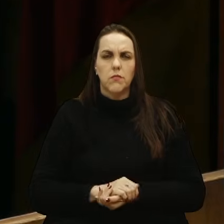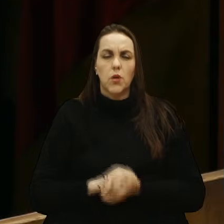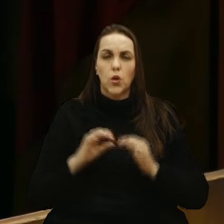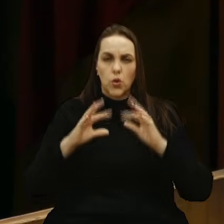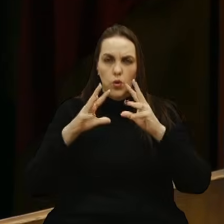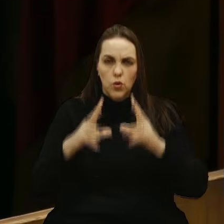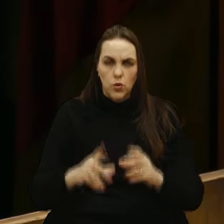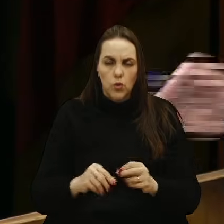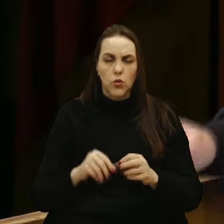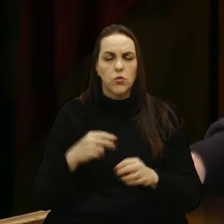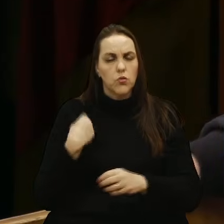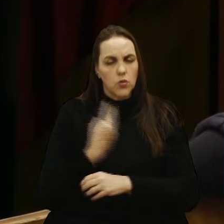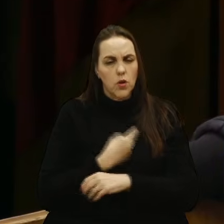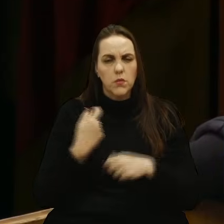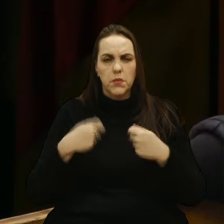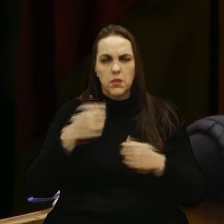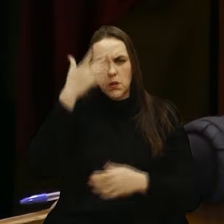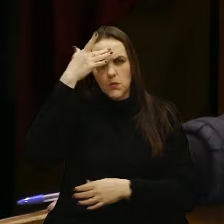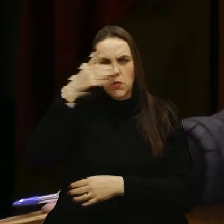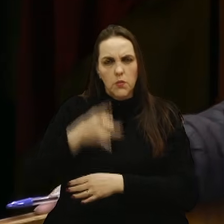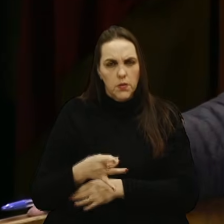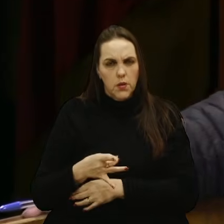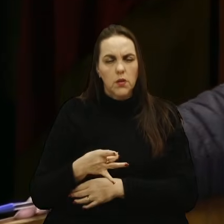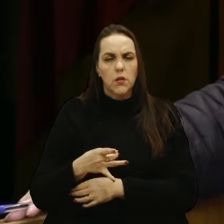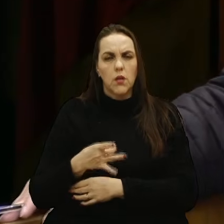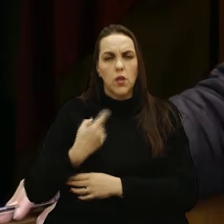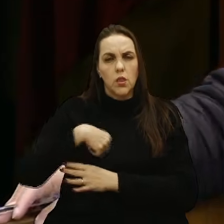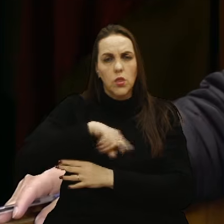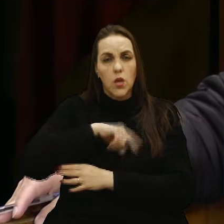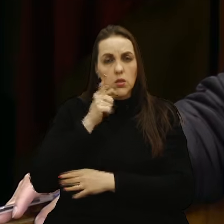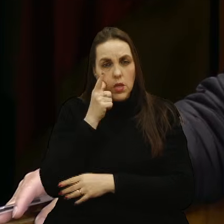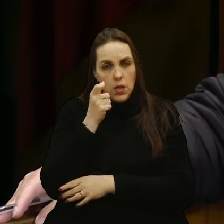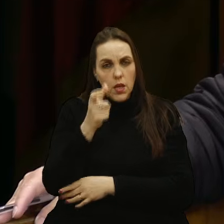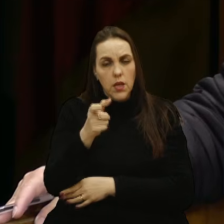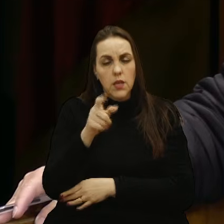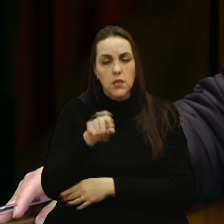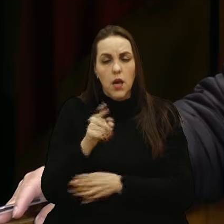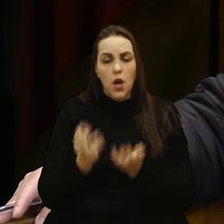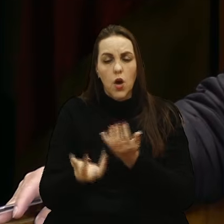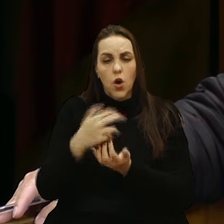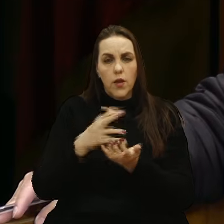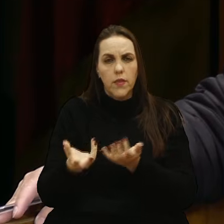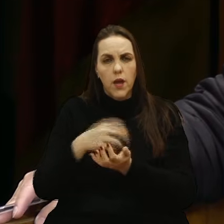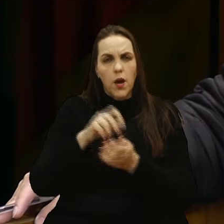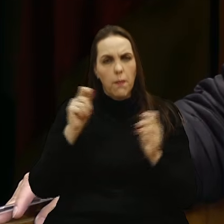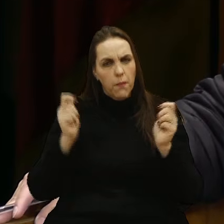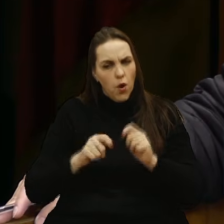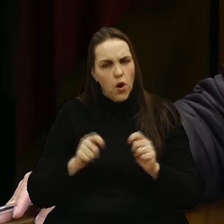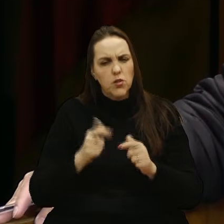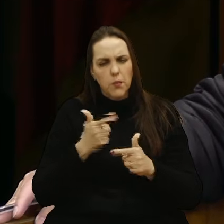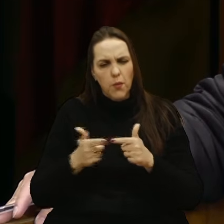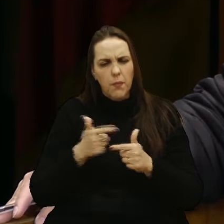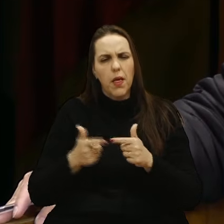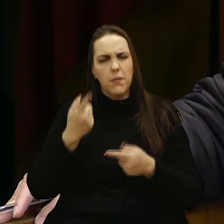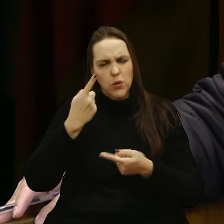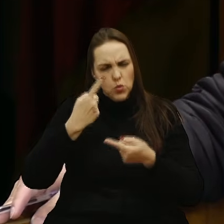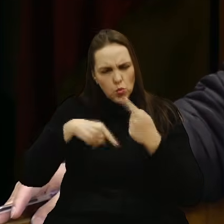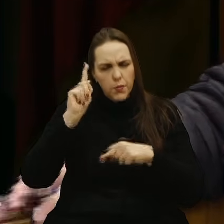Todos nós precisamos compreender que o nosso interesse é que a Codeca possa vencer esses problemas